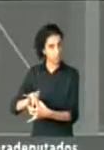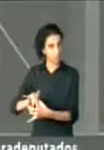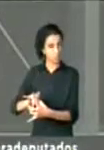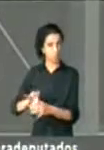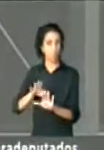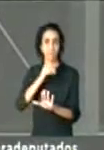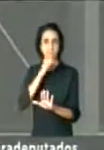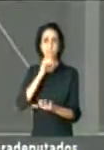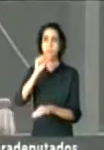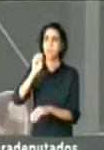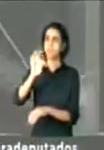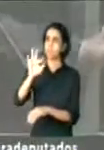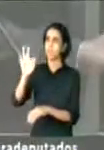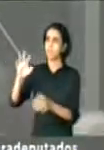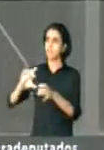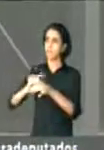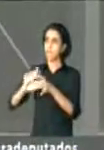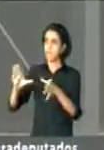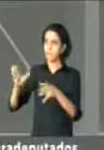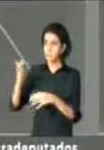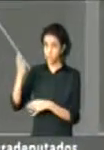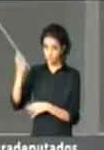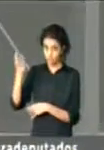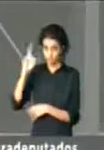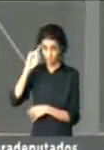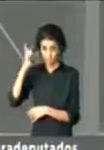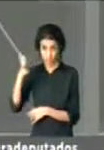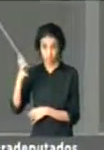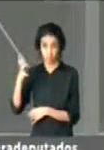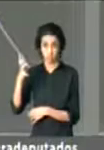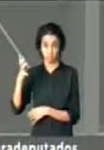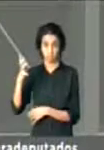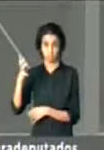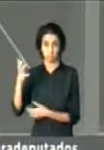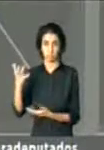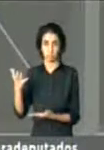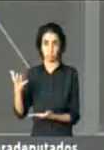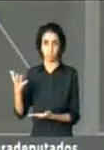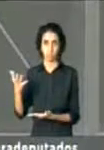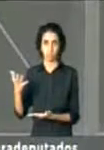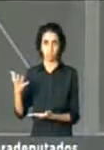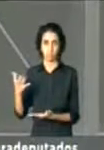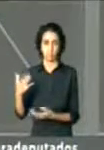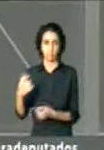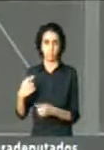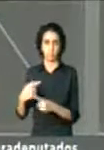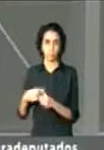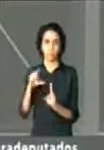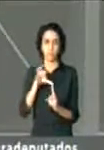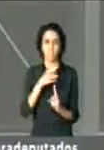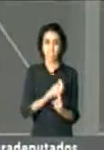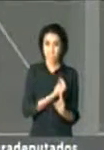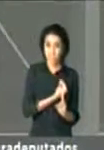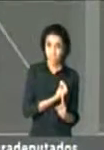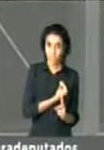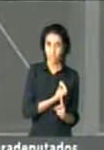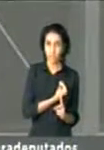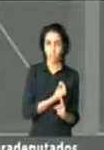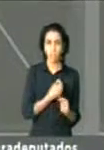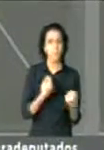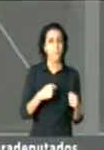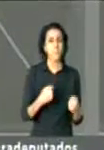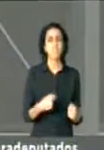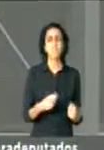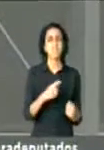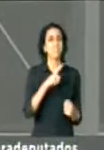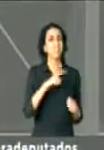autoriza esse tipo de conduta que mexe com a vida, termos um dispositivo que suspendesse